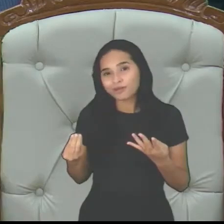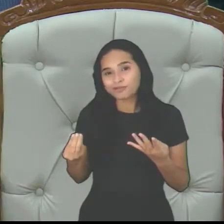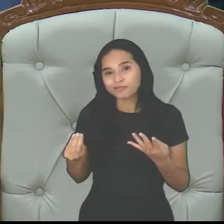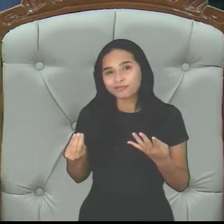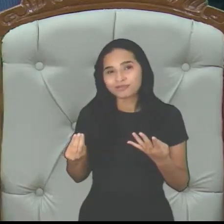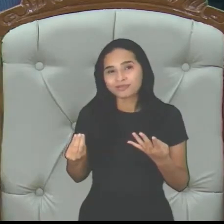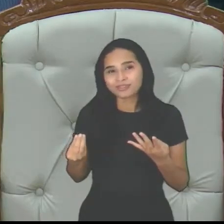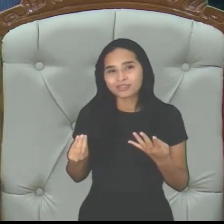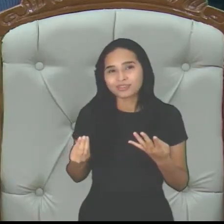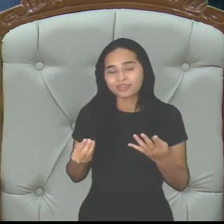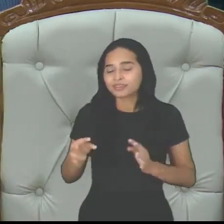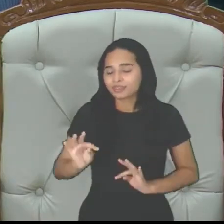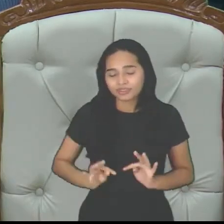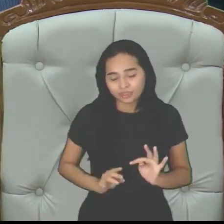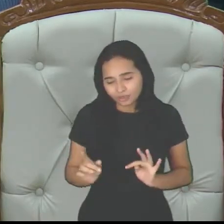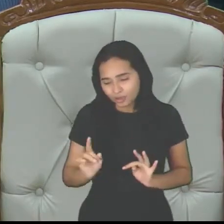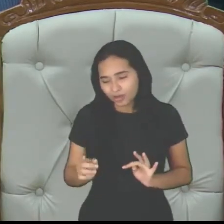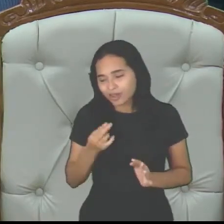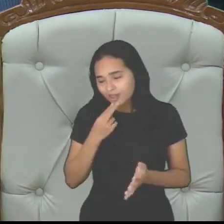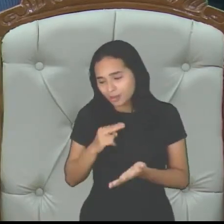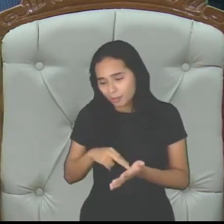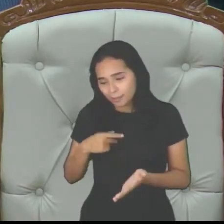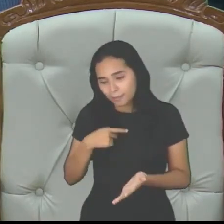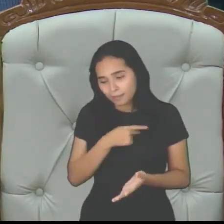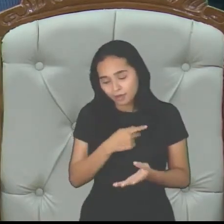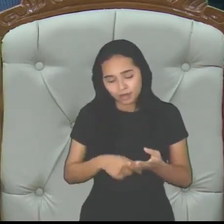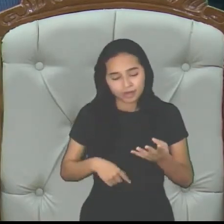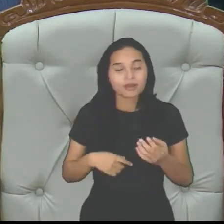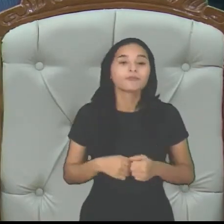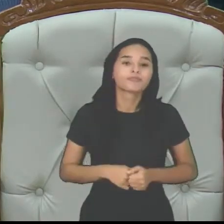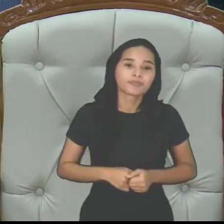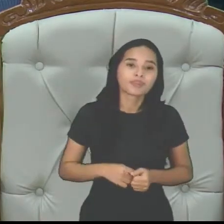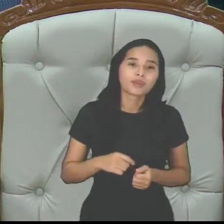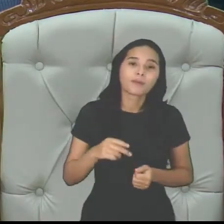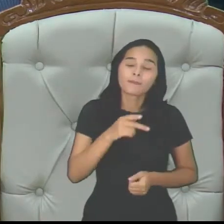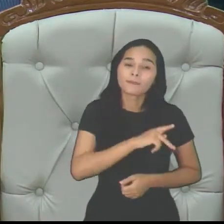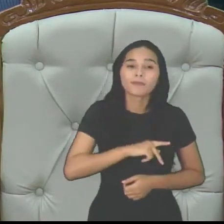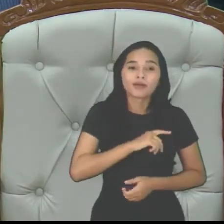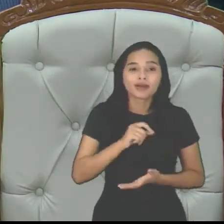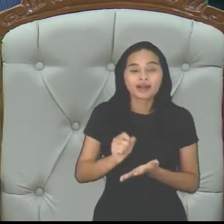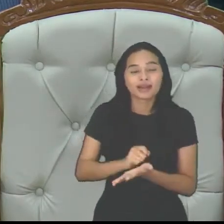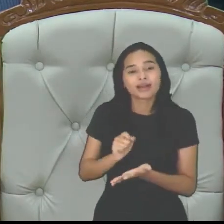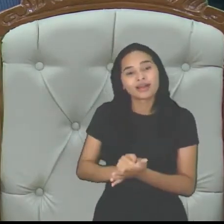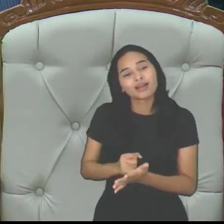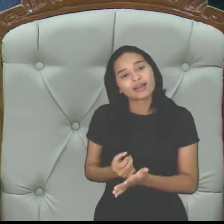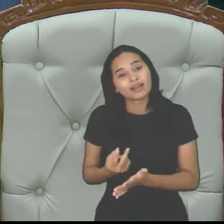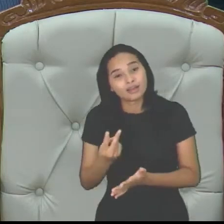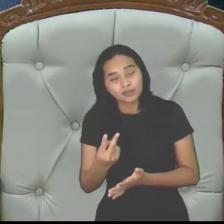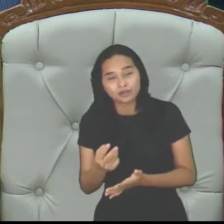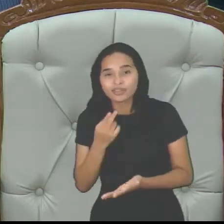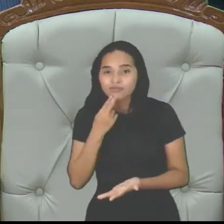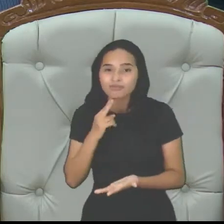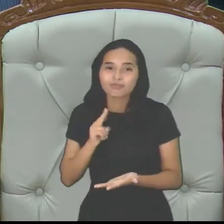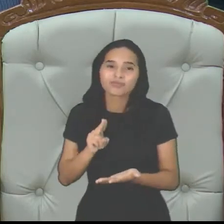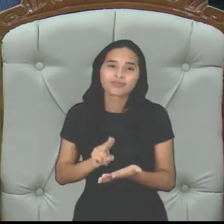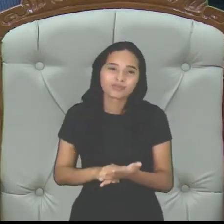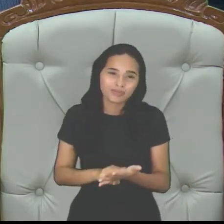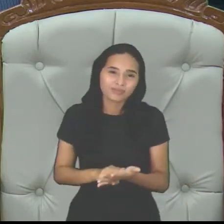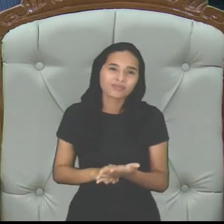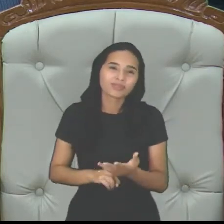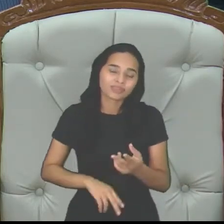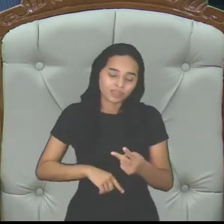Não, Tito é as cartas pastorais. E Paulo vai escrever 2 cartas, que é a carta